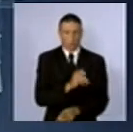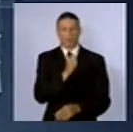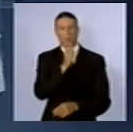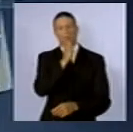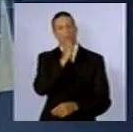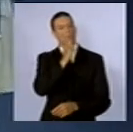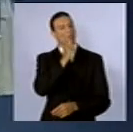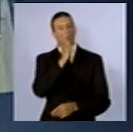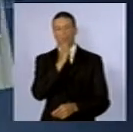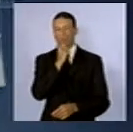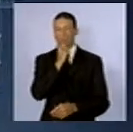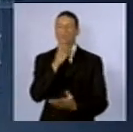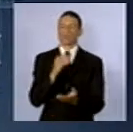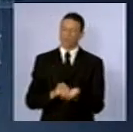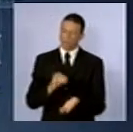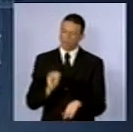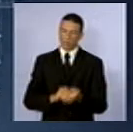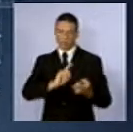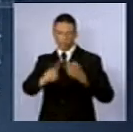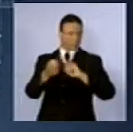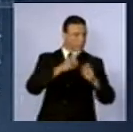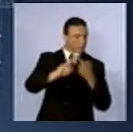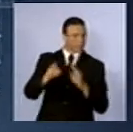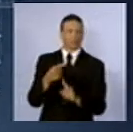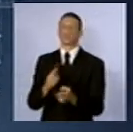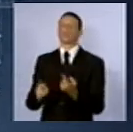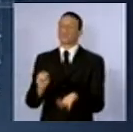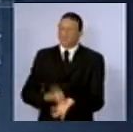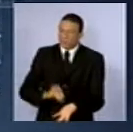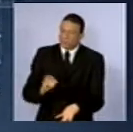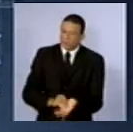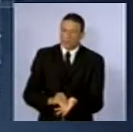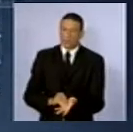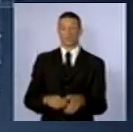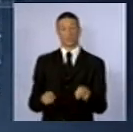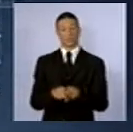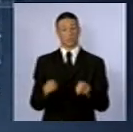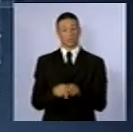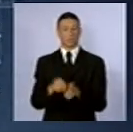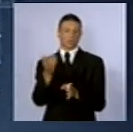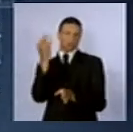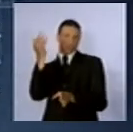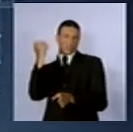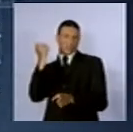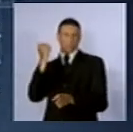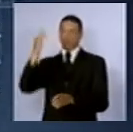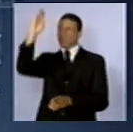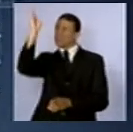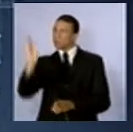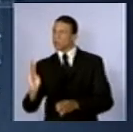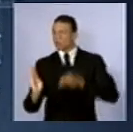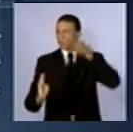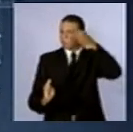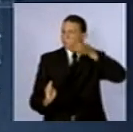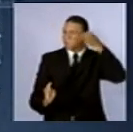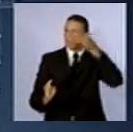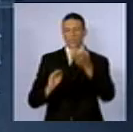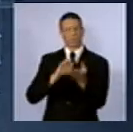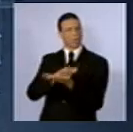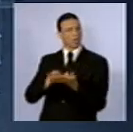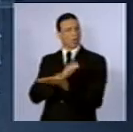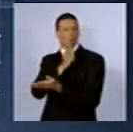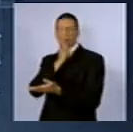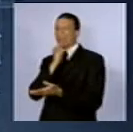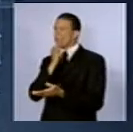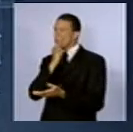em debate e por outro lado não havia né até aquele momento experiências brasileiras né sobre o tema